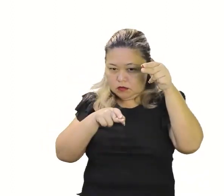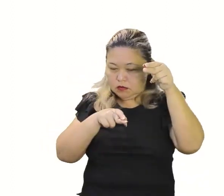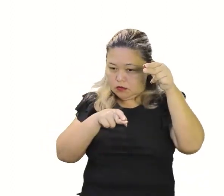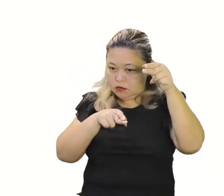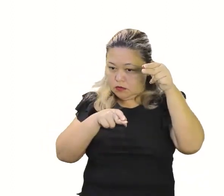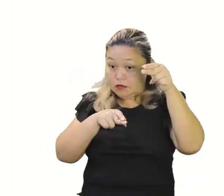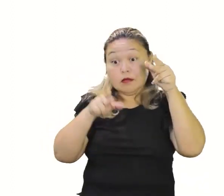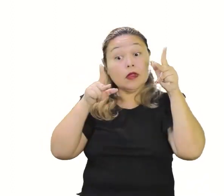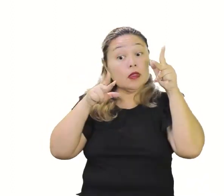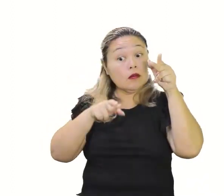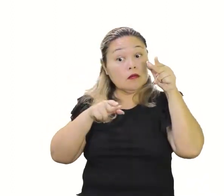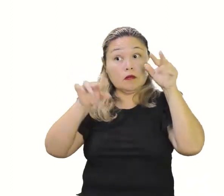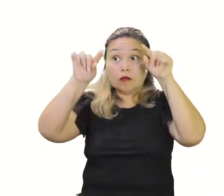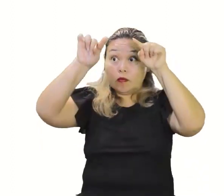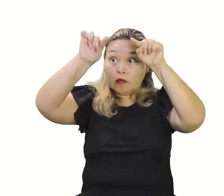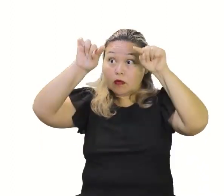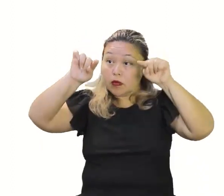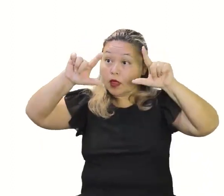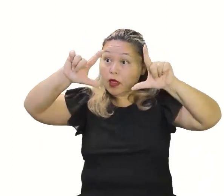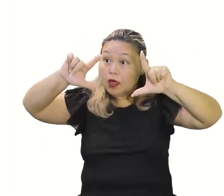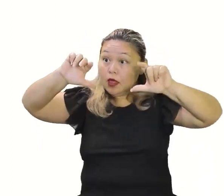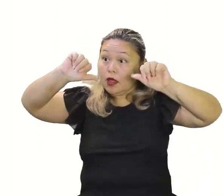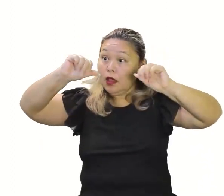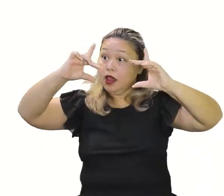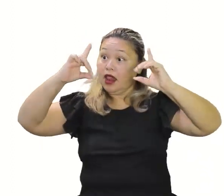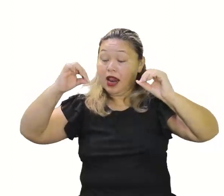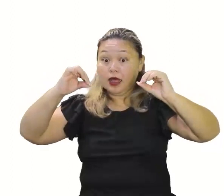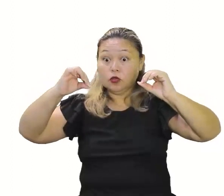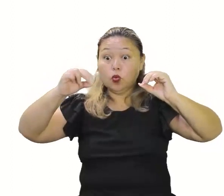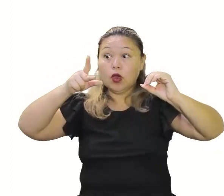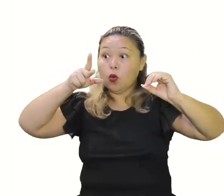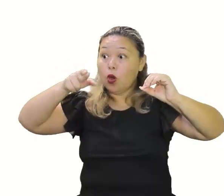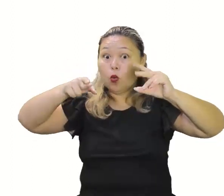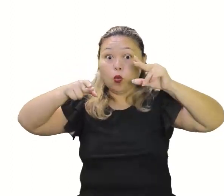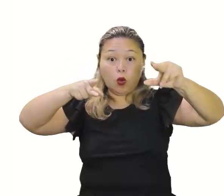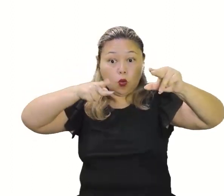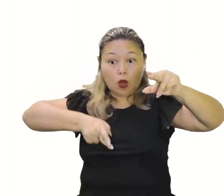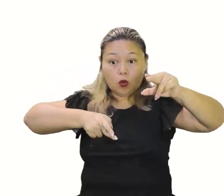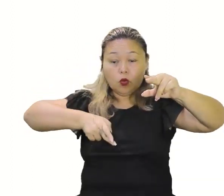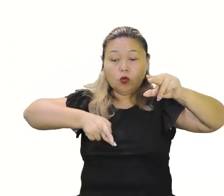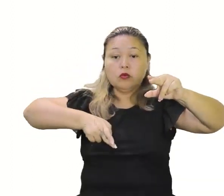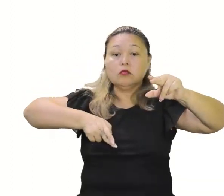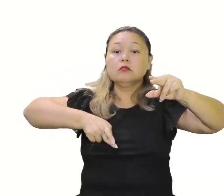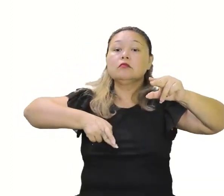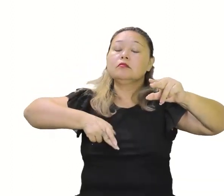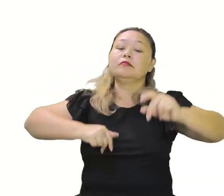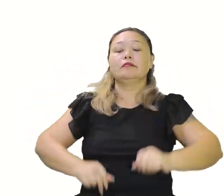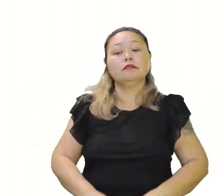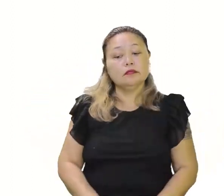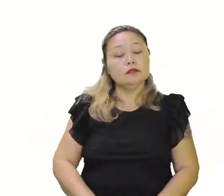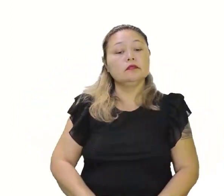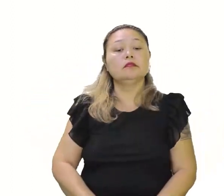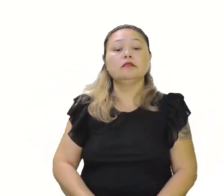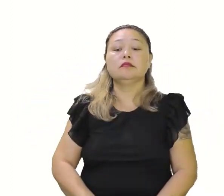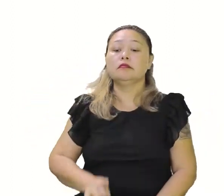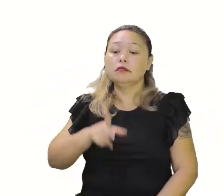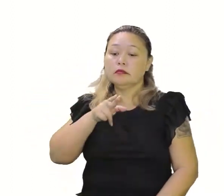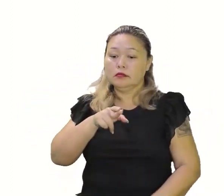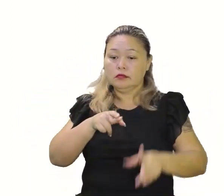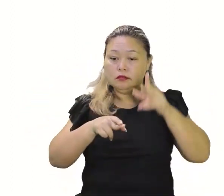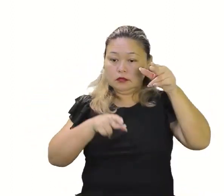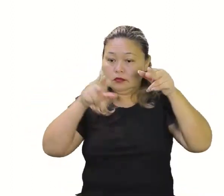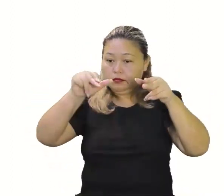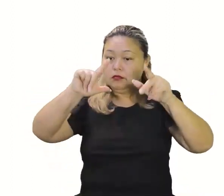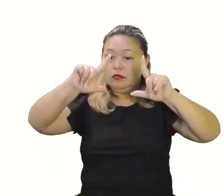os lados iguais. Equi é de mesmo, né? Igual. Látero, lado. Então, lados